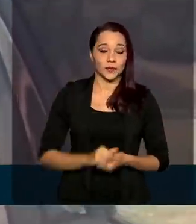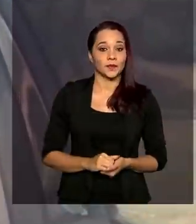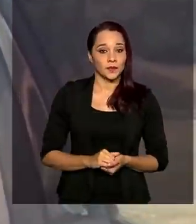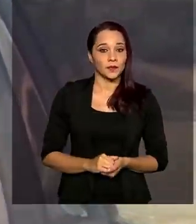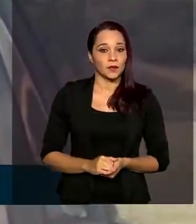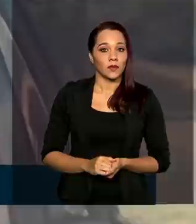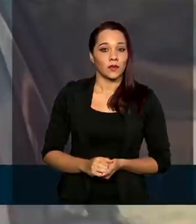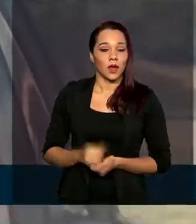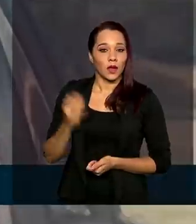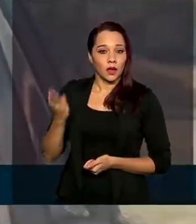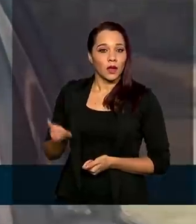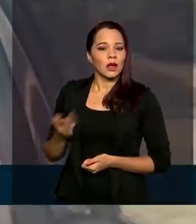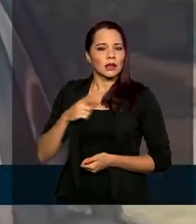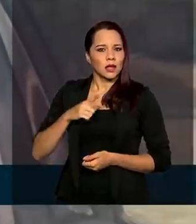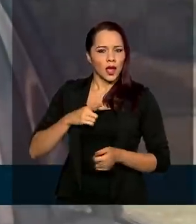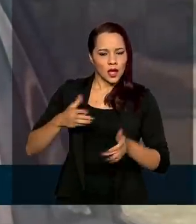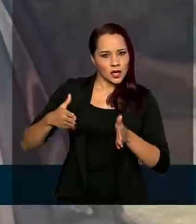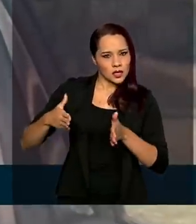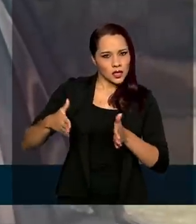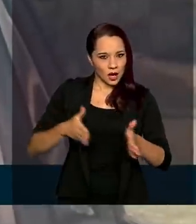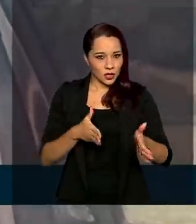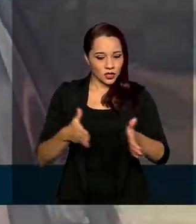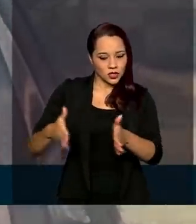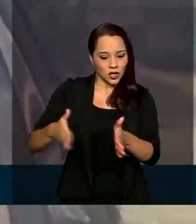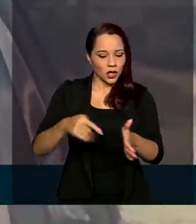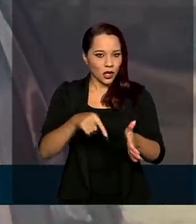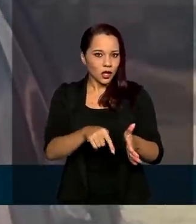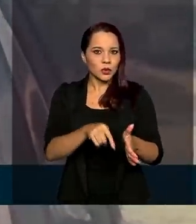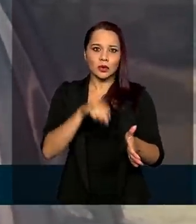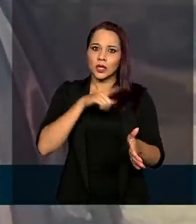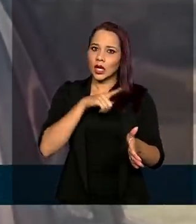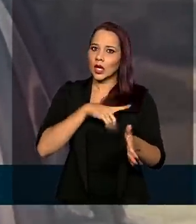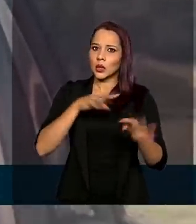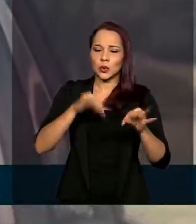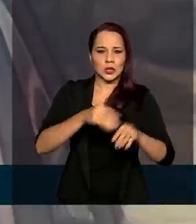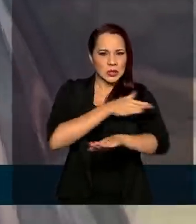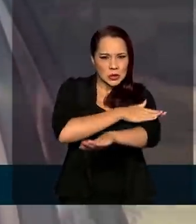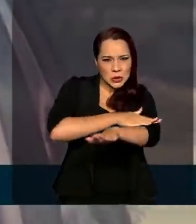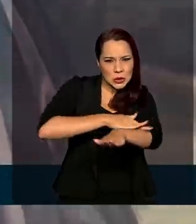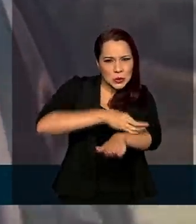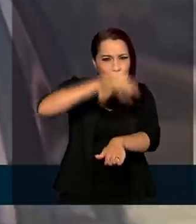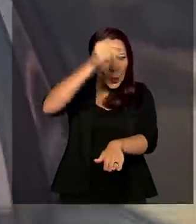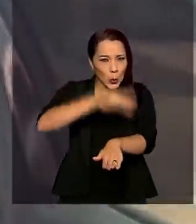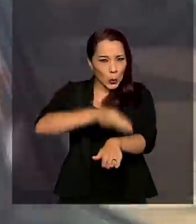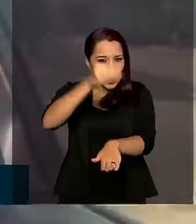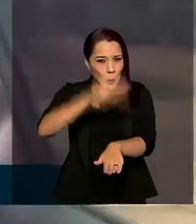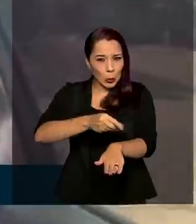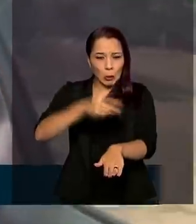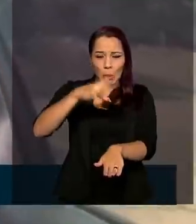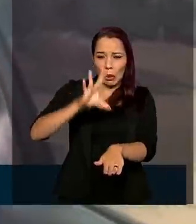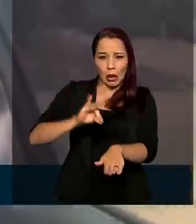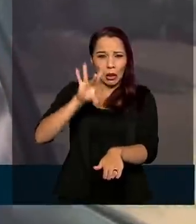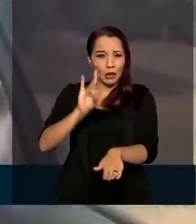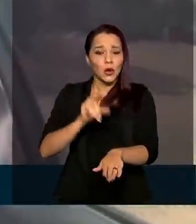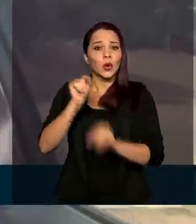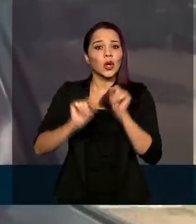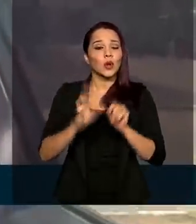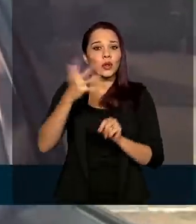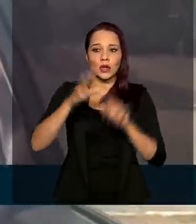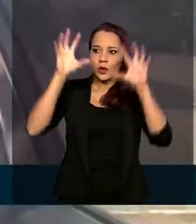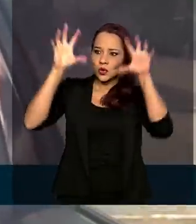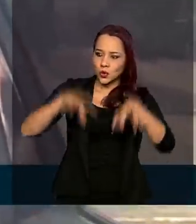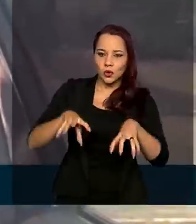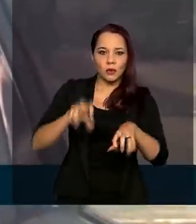de uma aitar a Manaus, ele é praticamente tudo estrada de chão. Então o que acontece? Choveu,